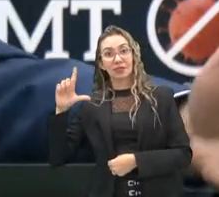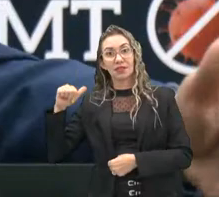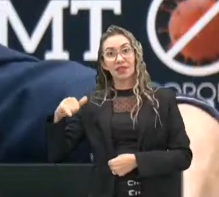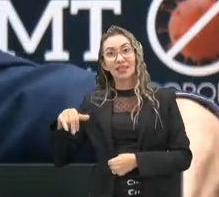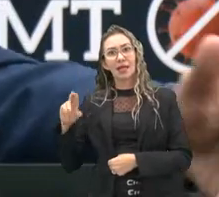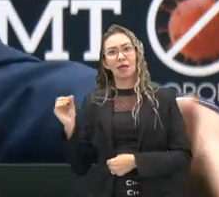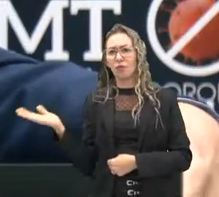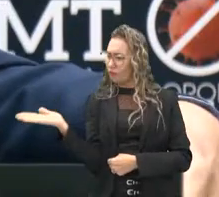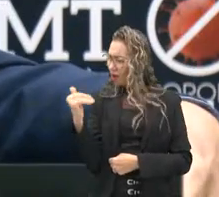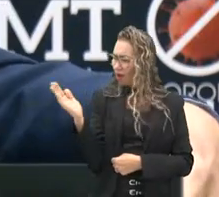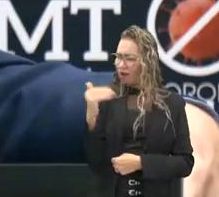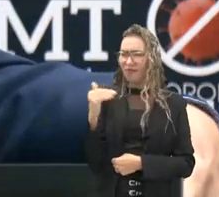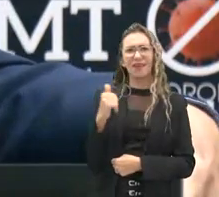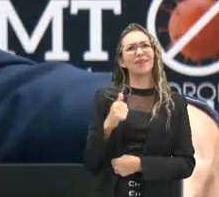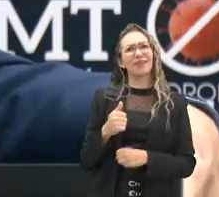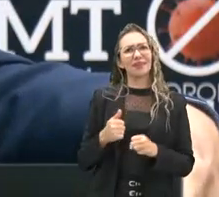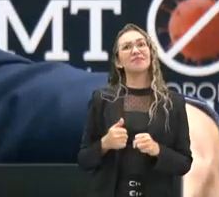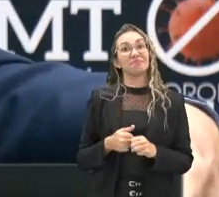você é governador, mas sou.